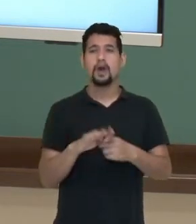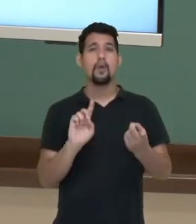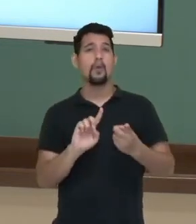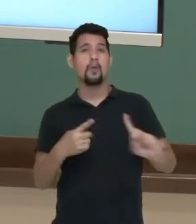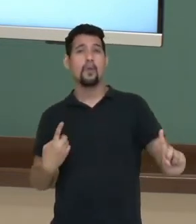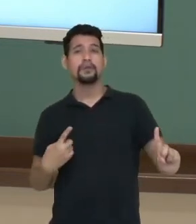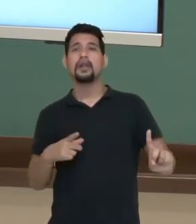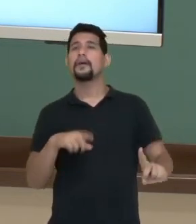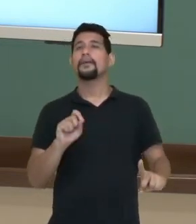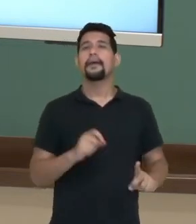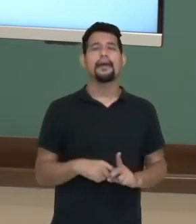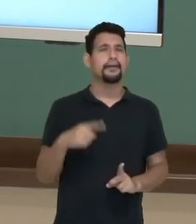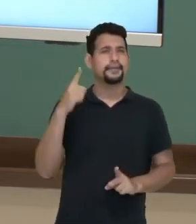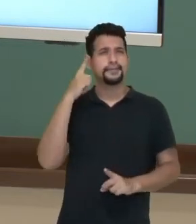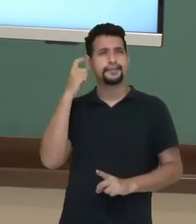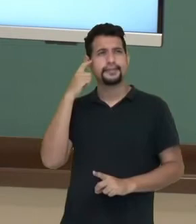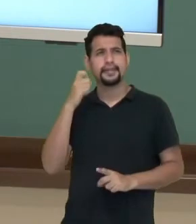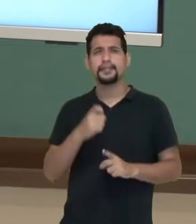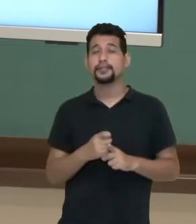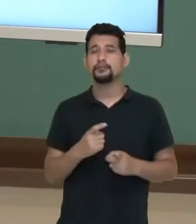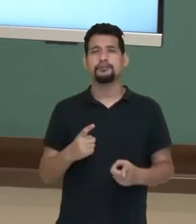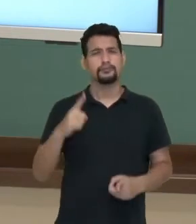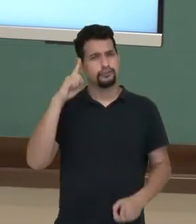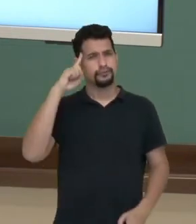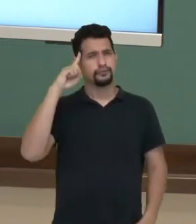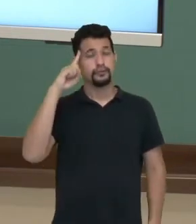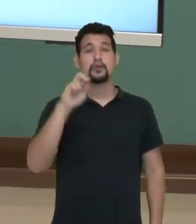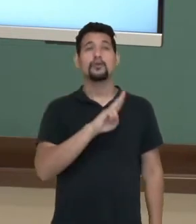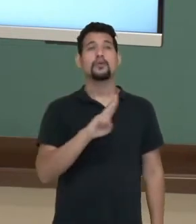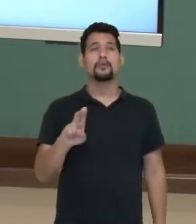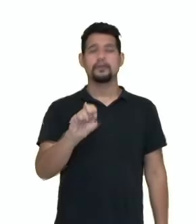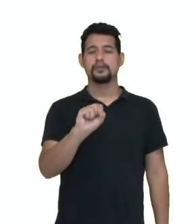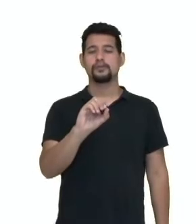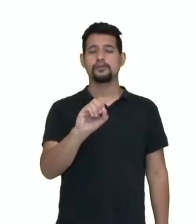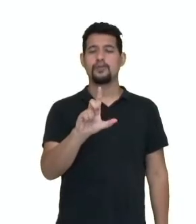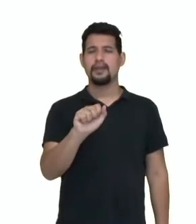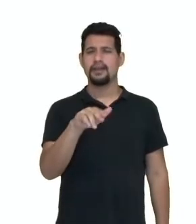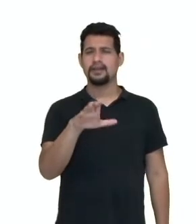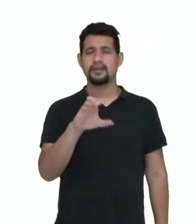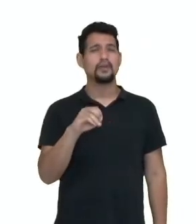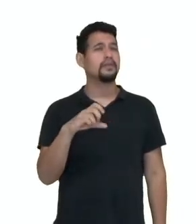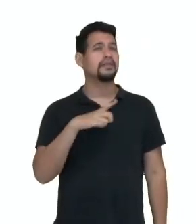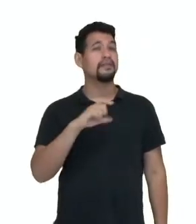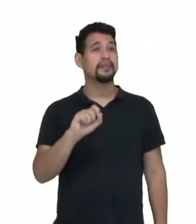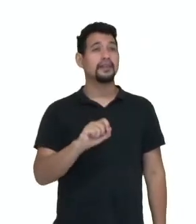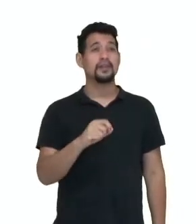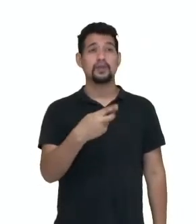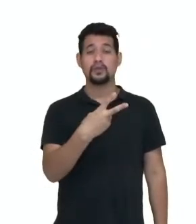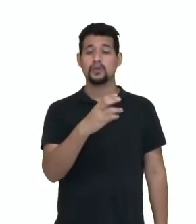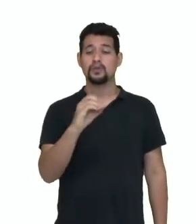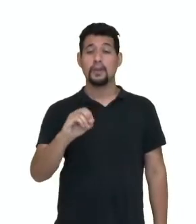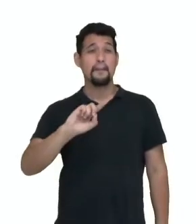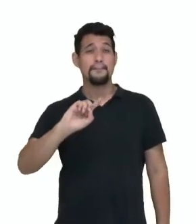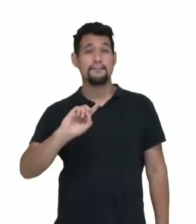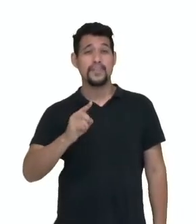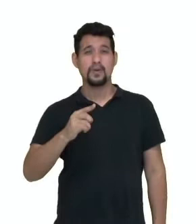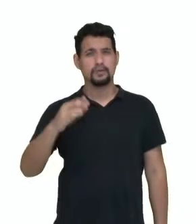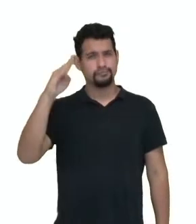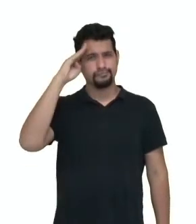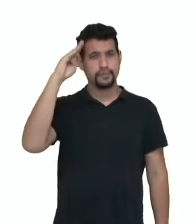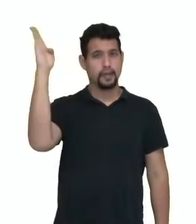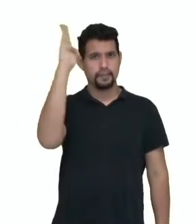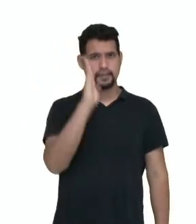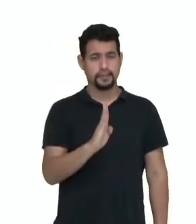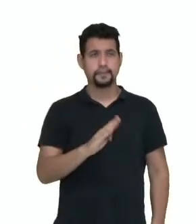planos expansionistas do ditador paraguaio Solano Lopes. E envolveu um efetivo de 200 mil soldados brasileiros